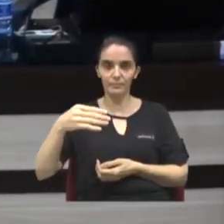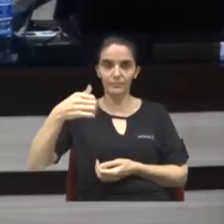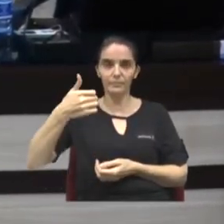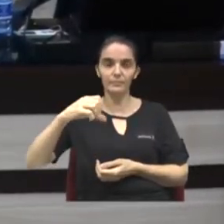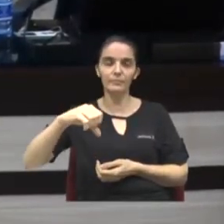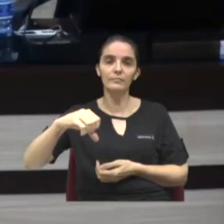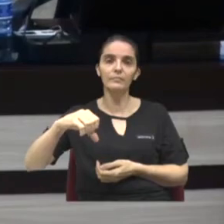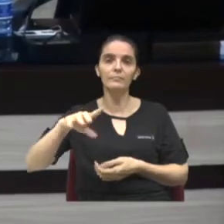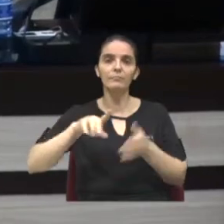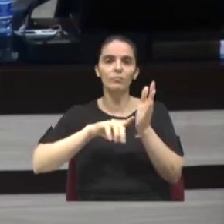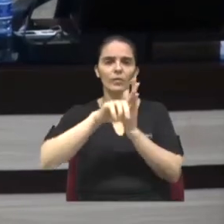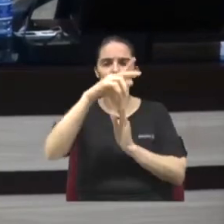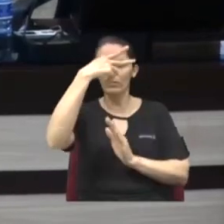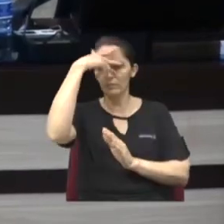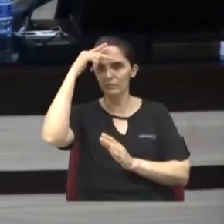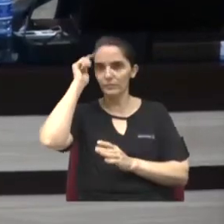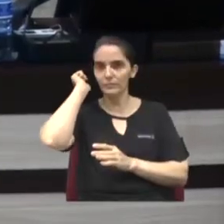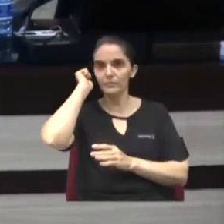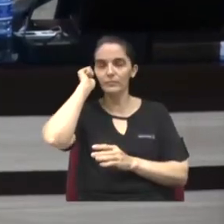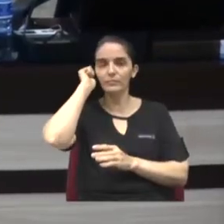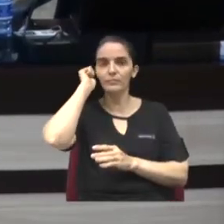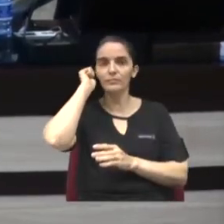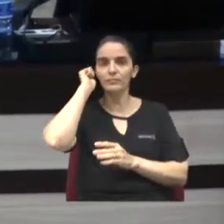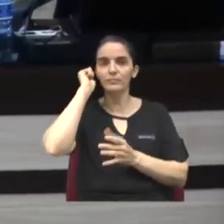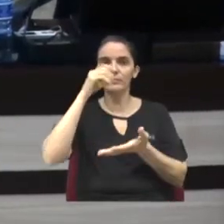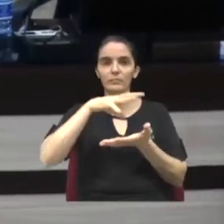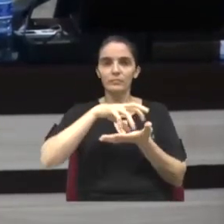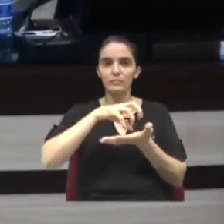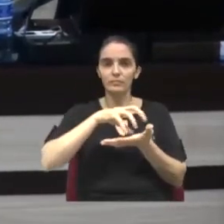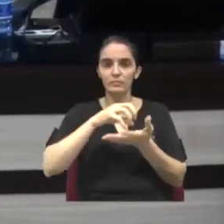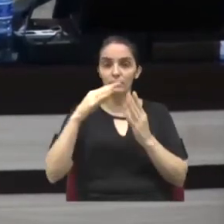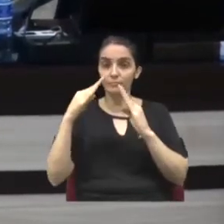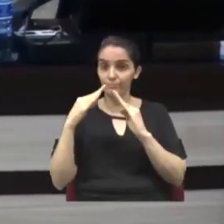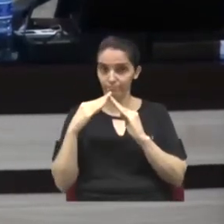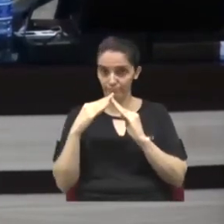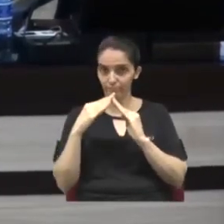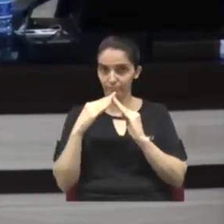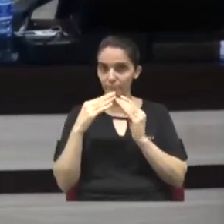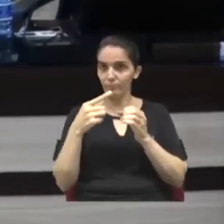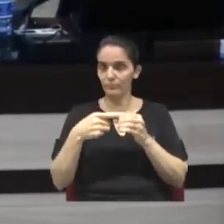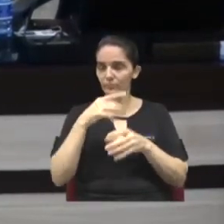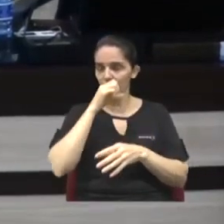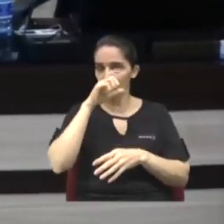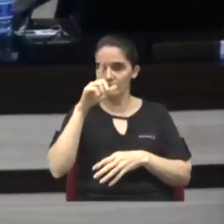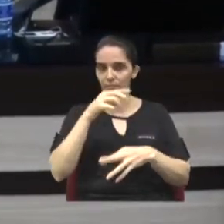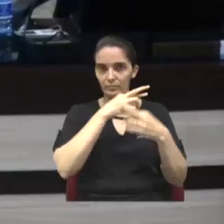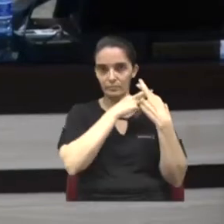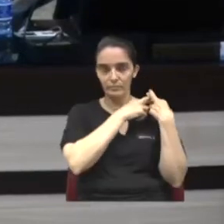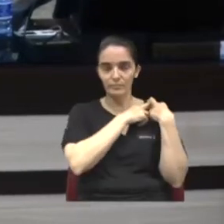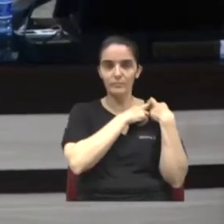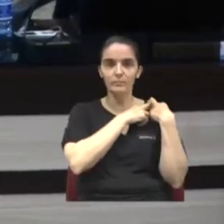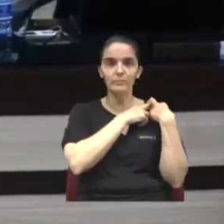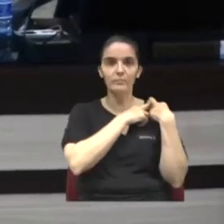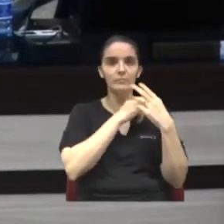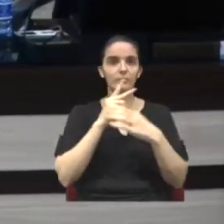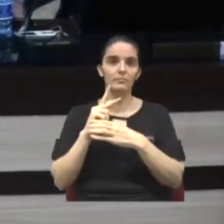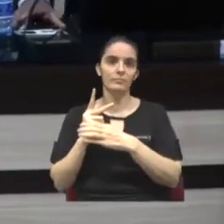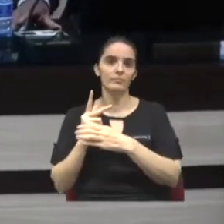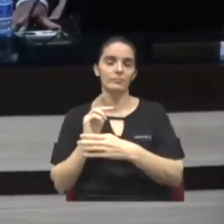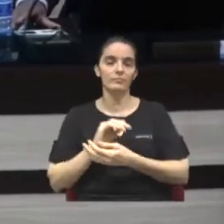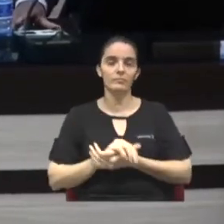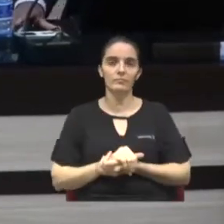86/2019 requer informações ao Poder Executivo sobre cadastro habitacional no município de Limeira. Autoria, vereador Helder do